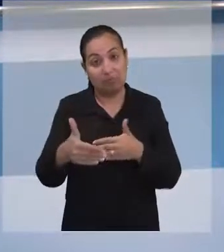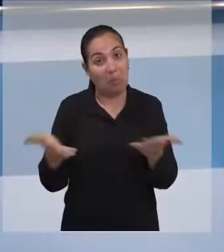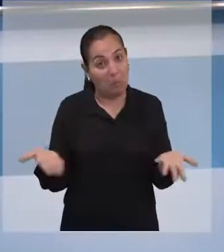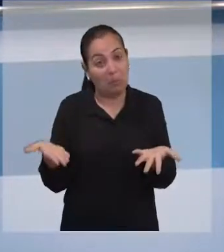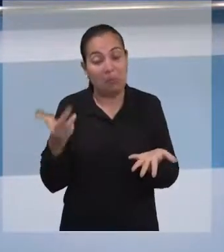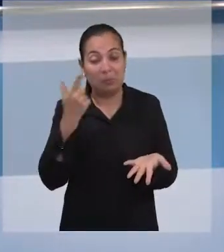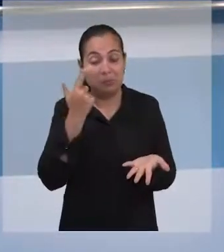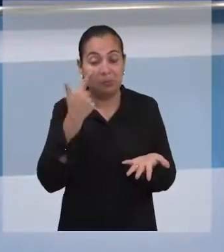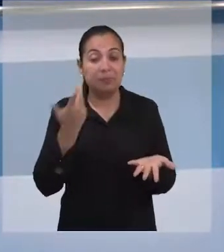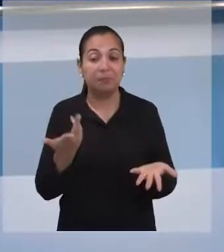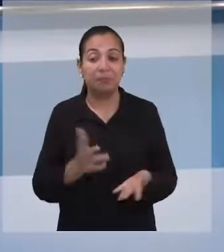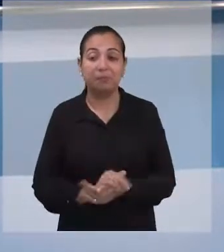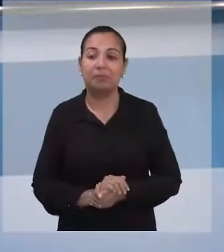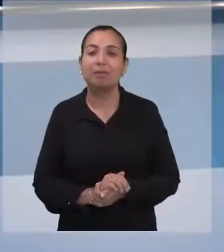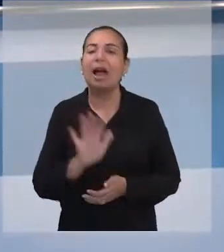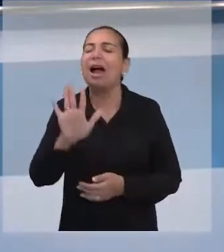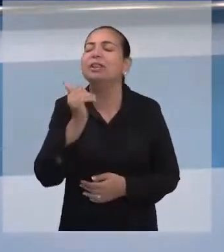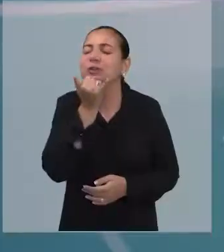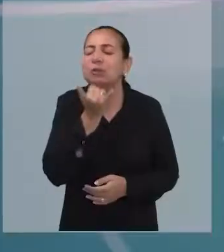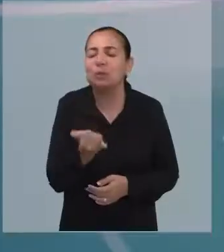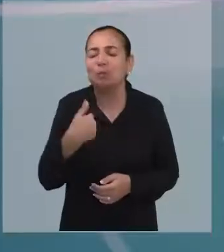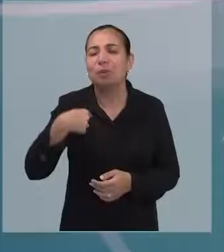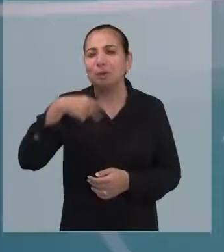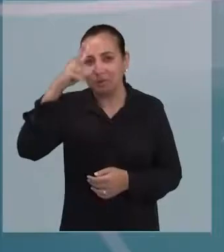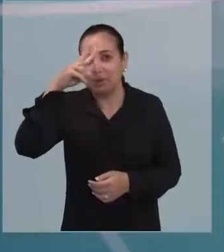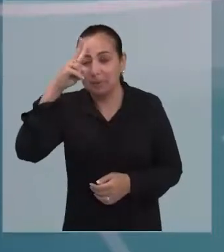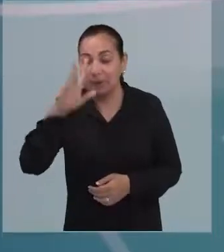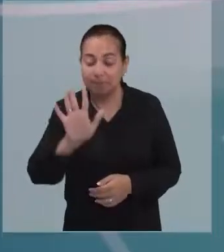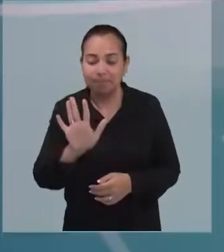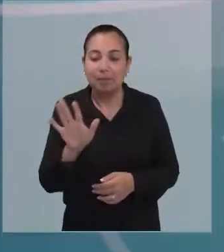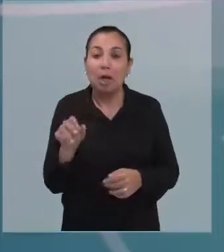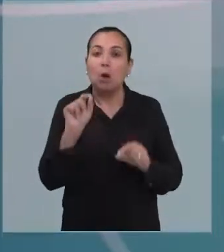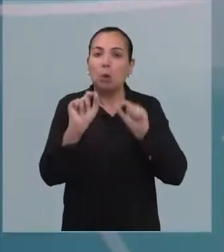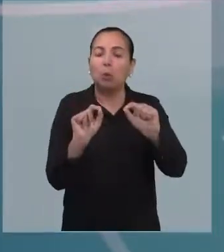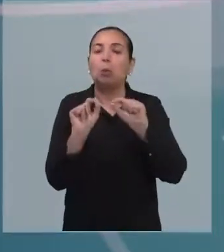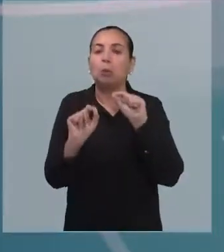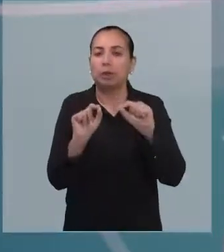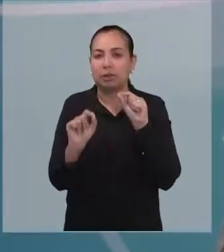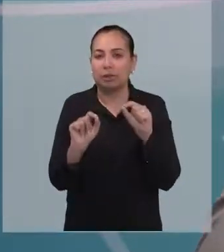tem dúvida. Assim, me lembrei. A